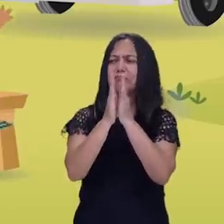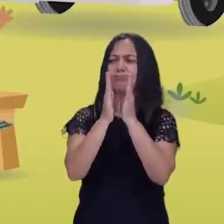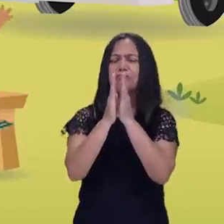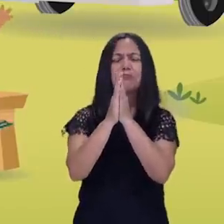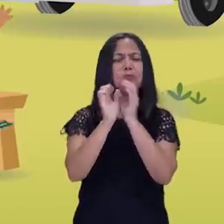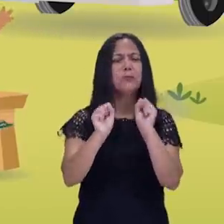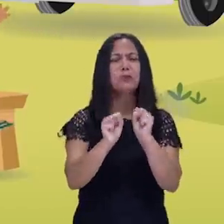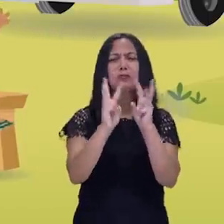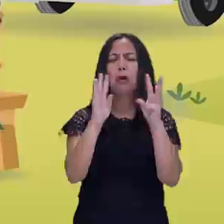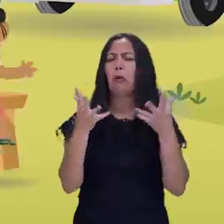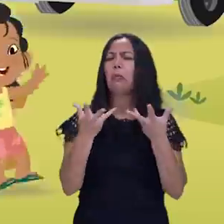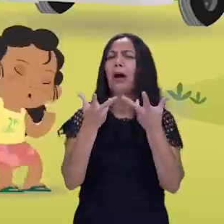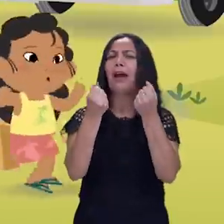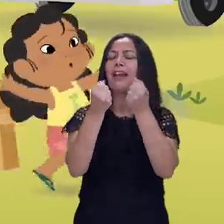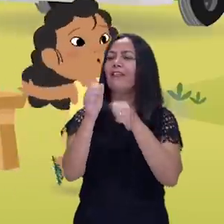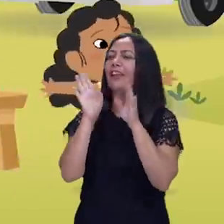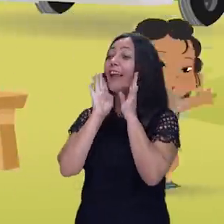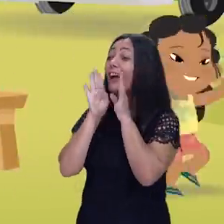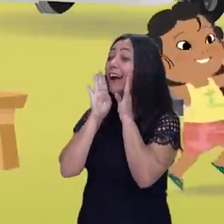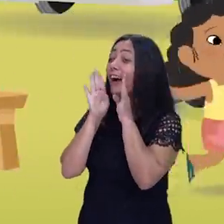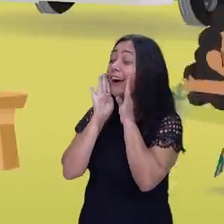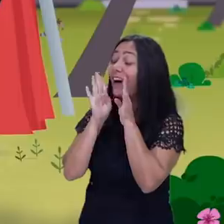todos! Uhul. Que legal!